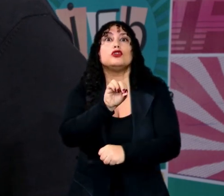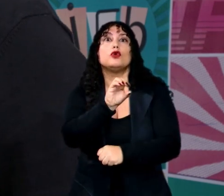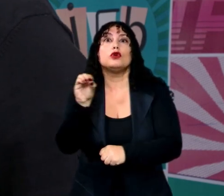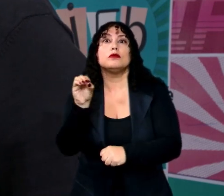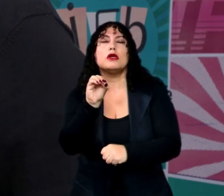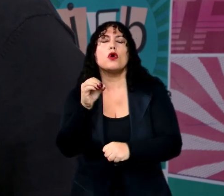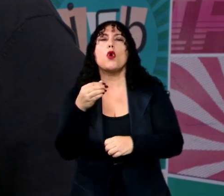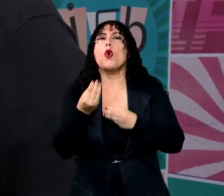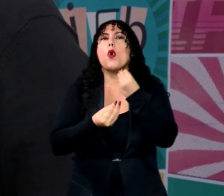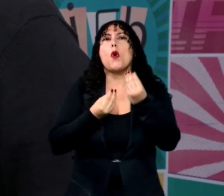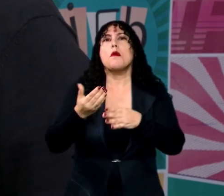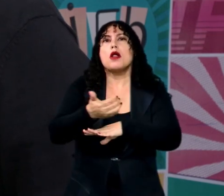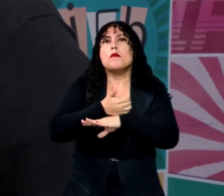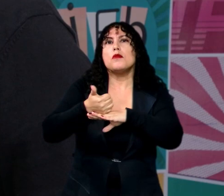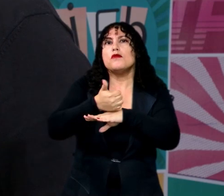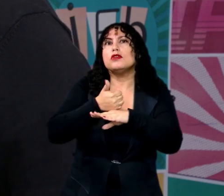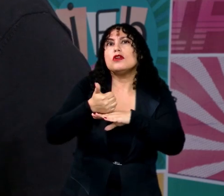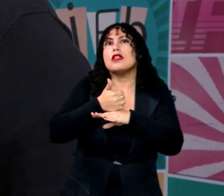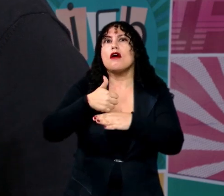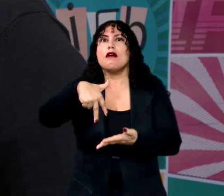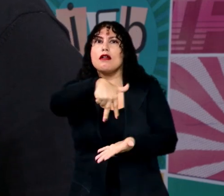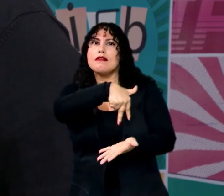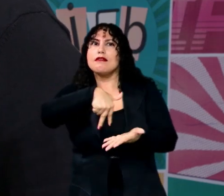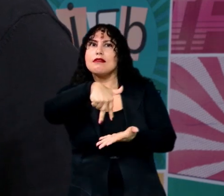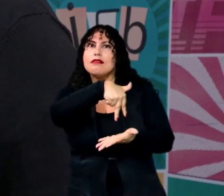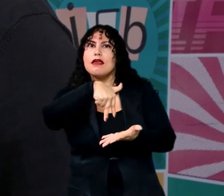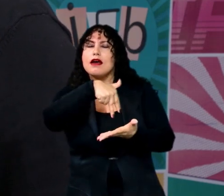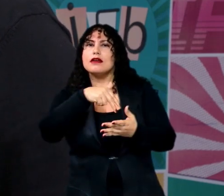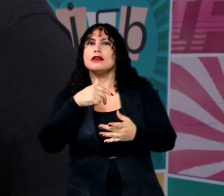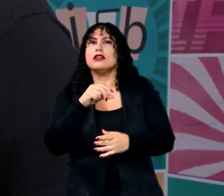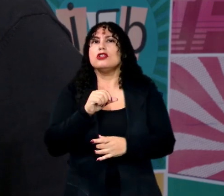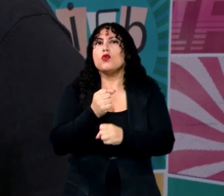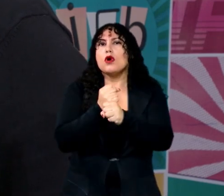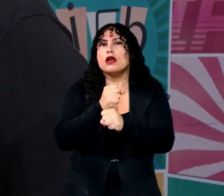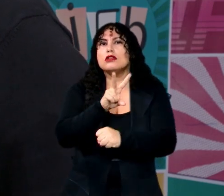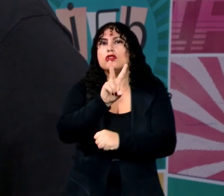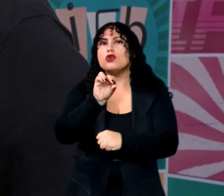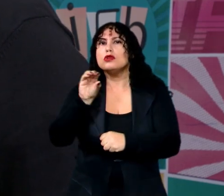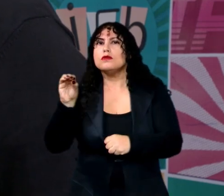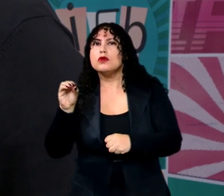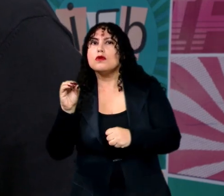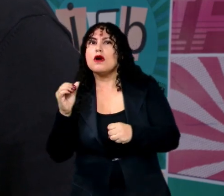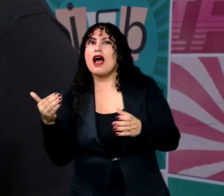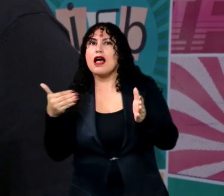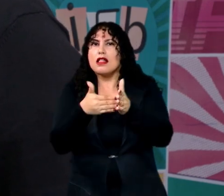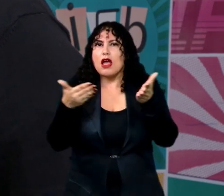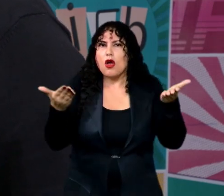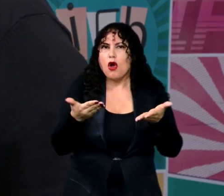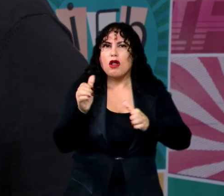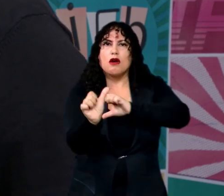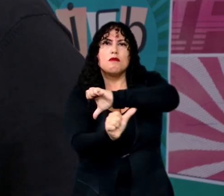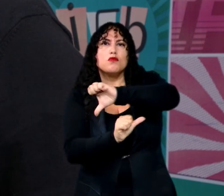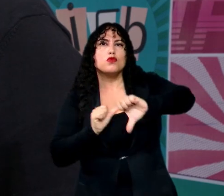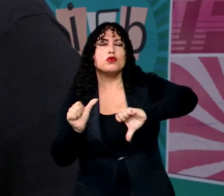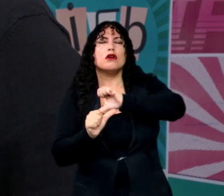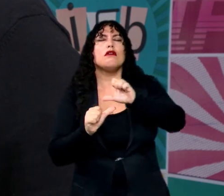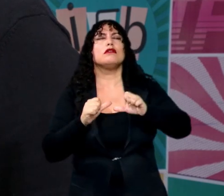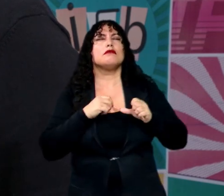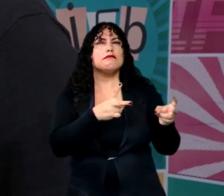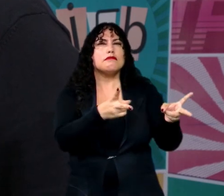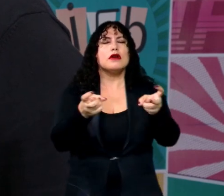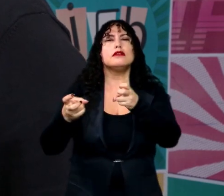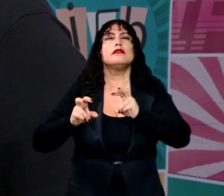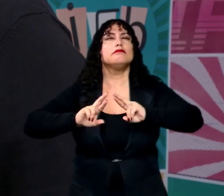profissão da dança em Brasília em 2000 para cá, já mudou muito, né? A gente já vê muitas diferenças